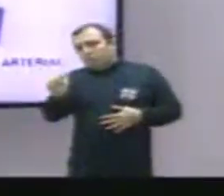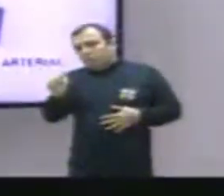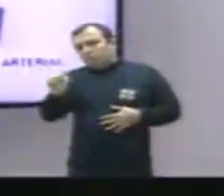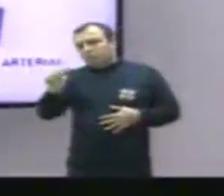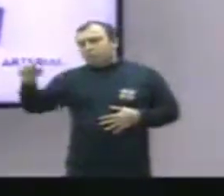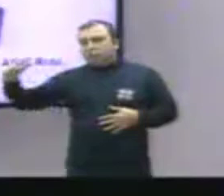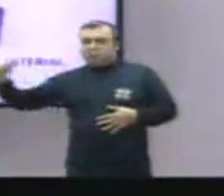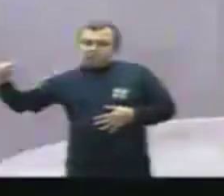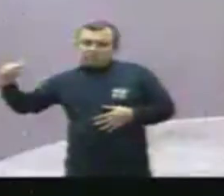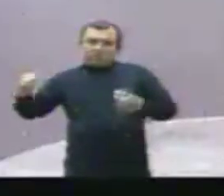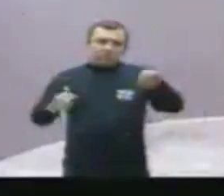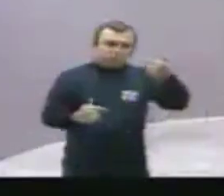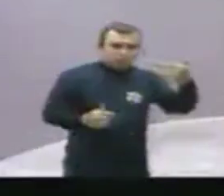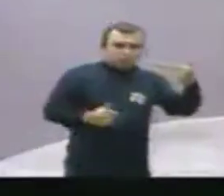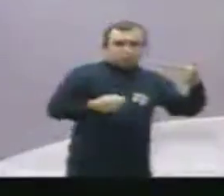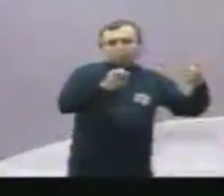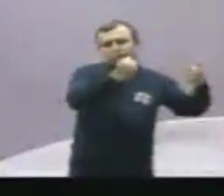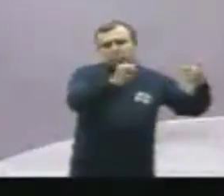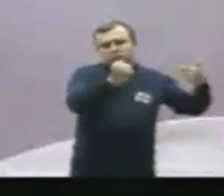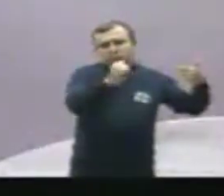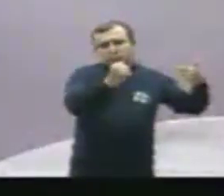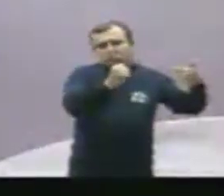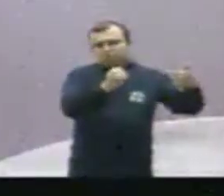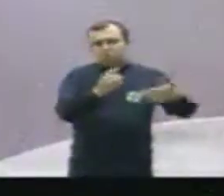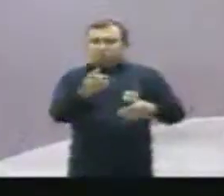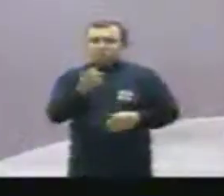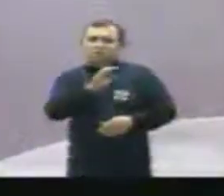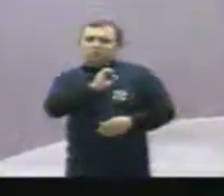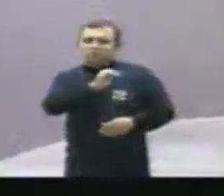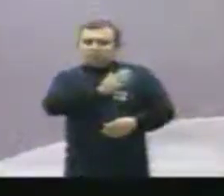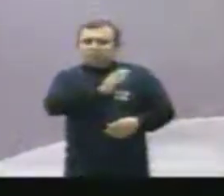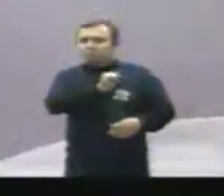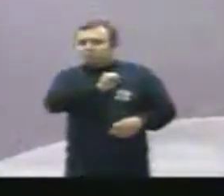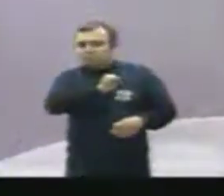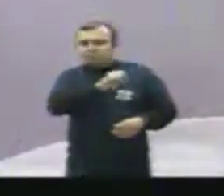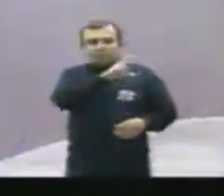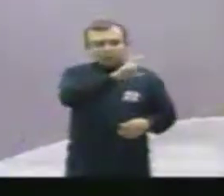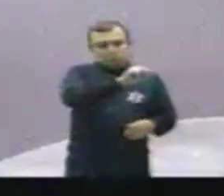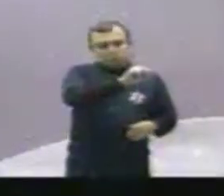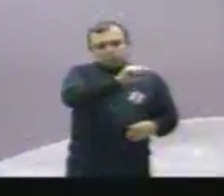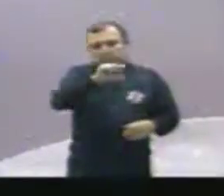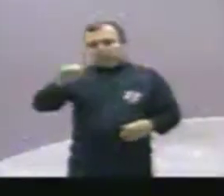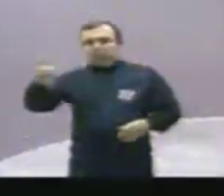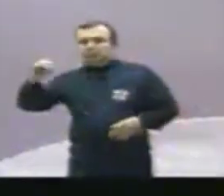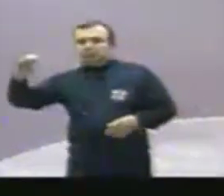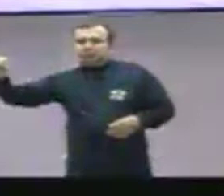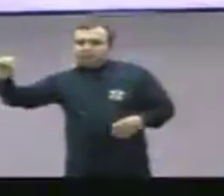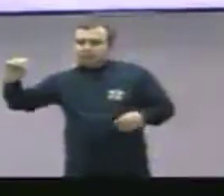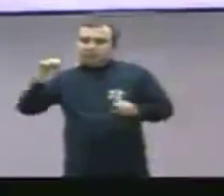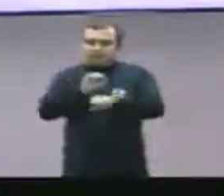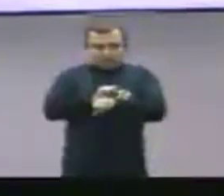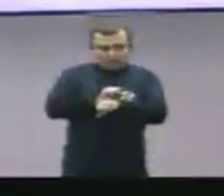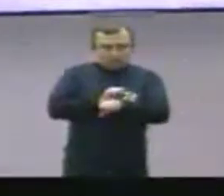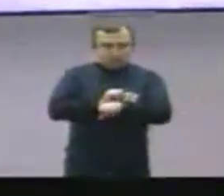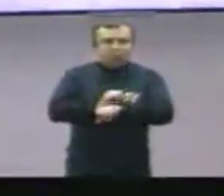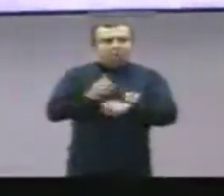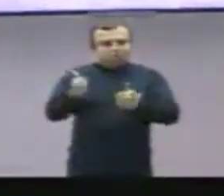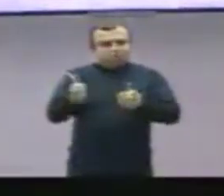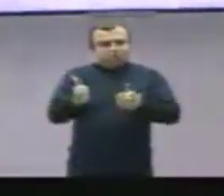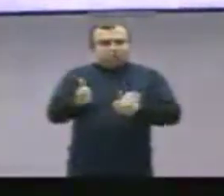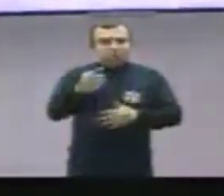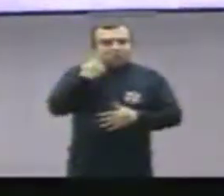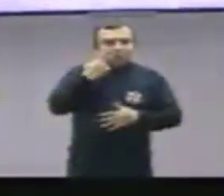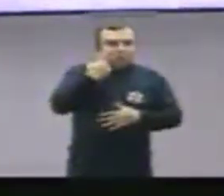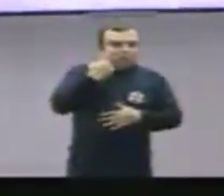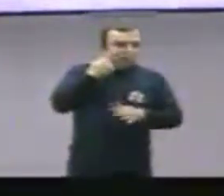11/7, 12/8, né? E a frequência cardíaca, como a gente já viu, ela varia de 50 a 100 em repouso, né? Então como que a gente faz para